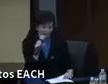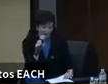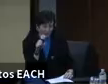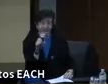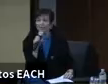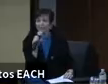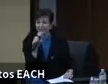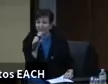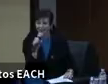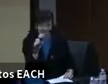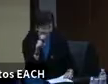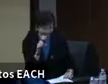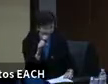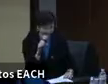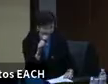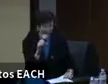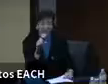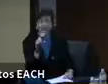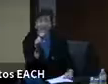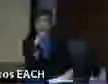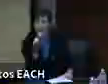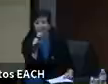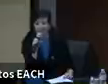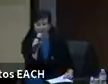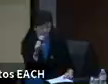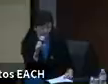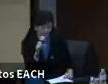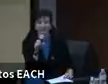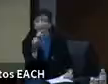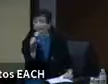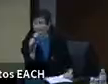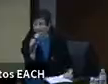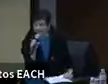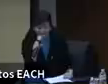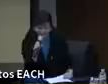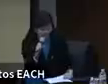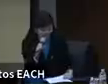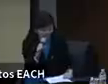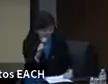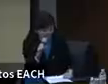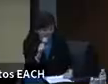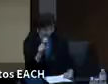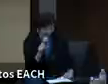admiração para mais de década, que é a Carolina Seixas. Obrigada a todos vocês.